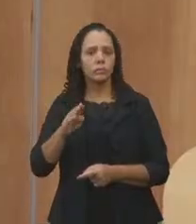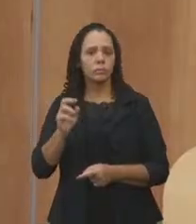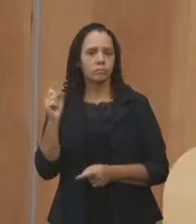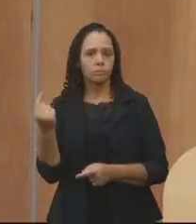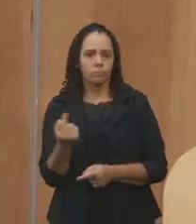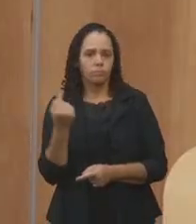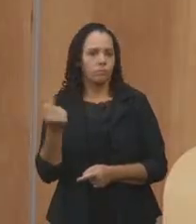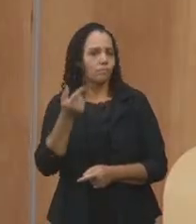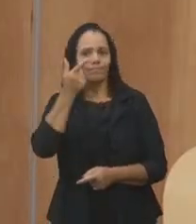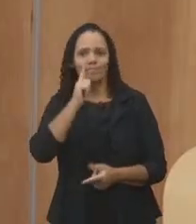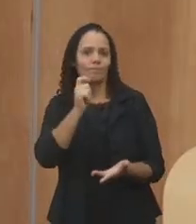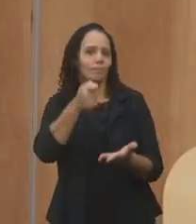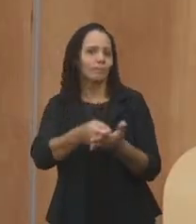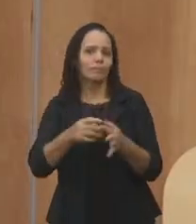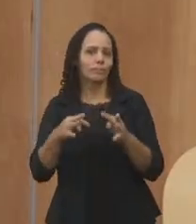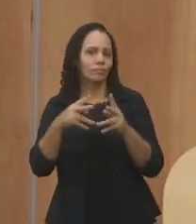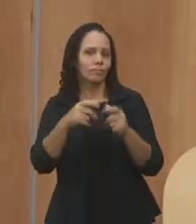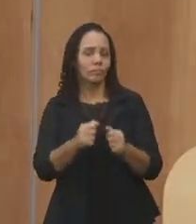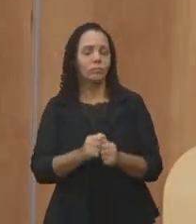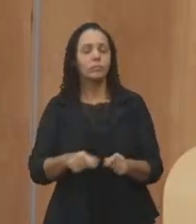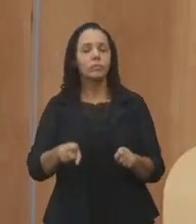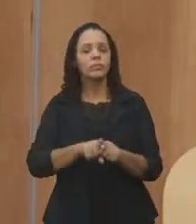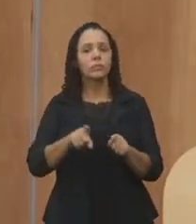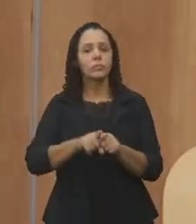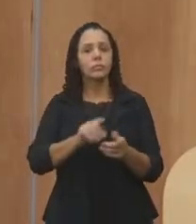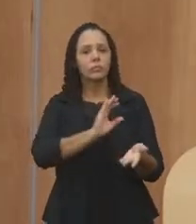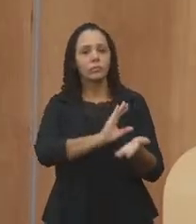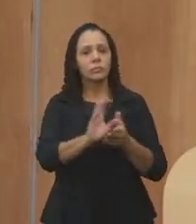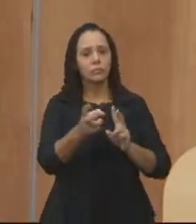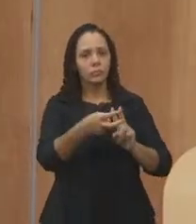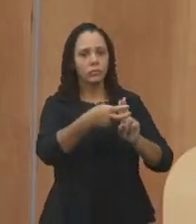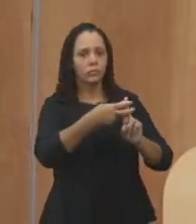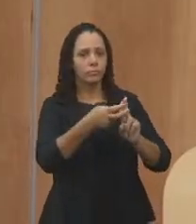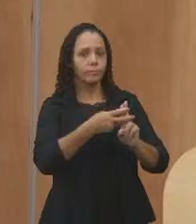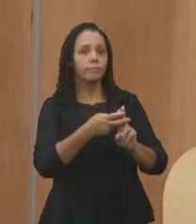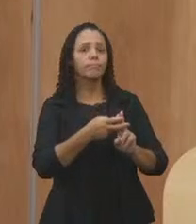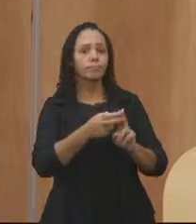salarial. Repasse do SUS também, a gente vem de um período